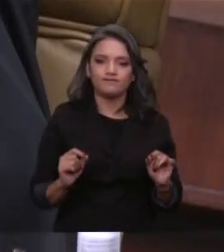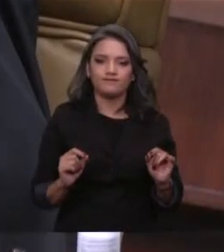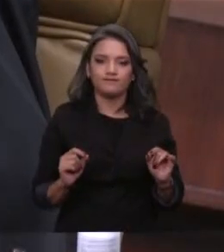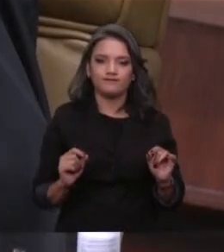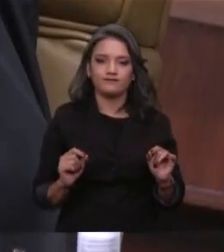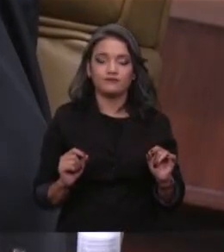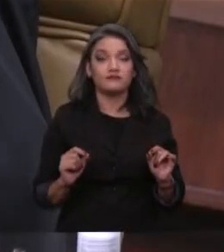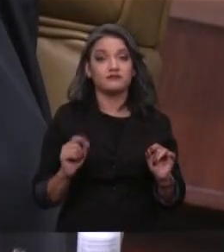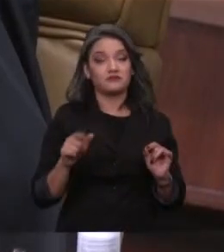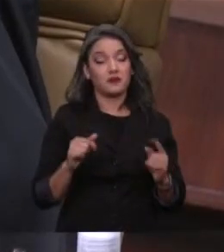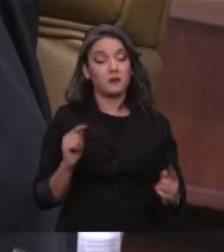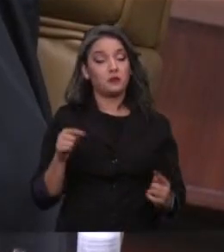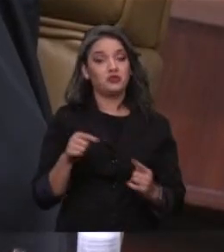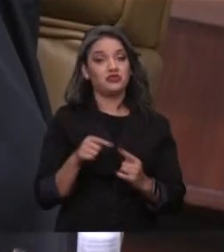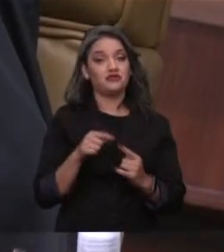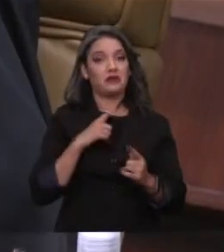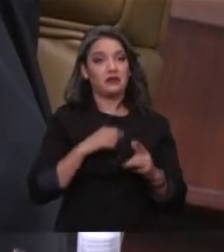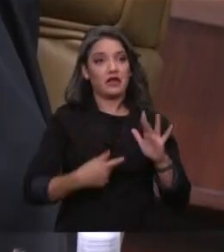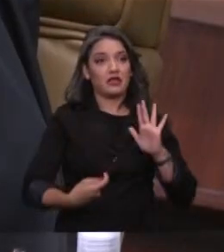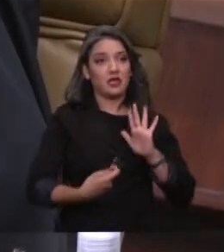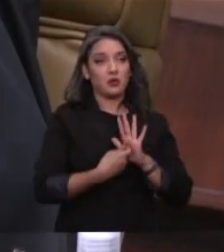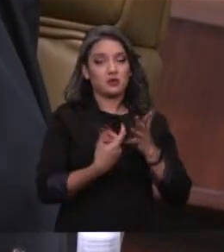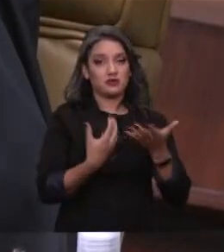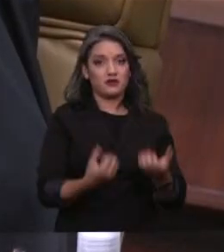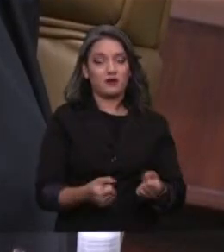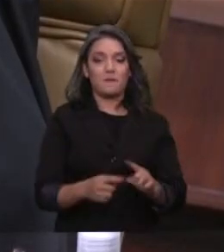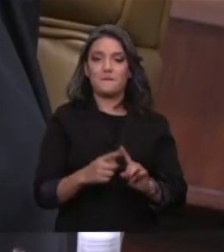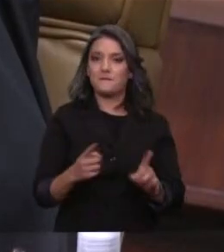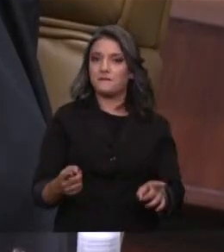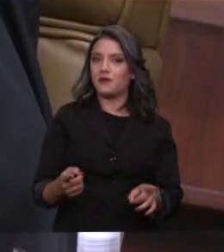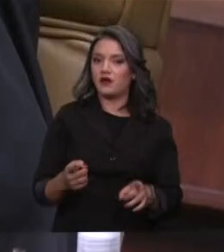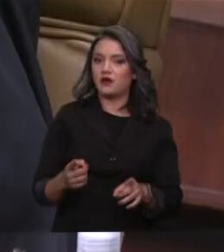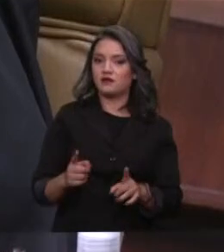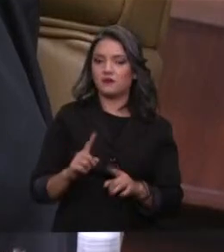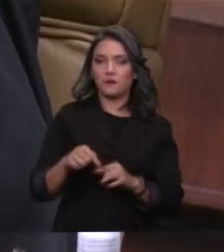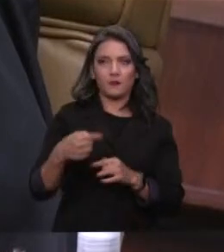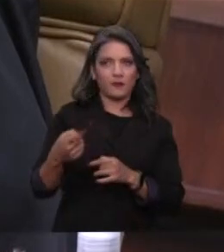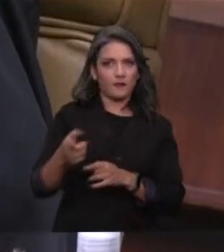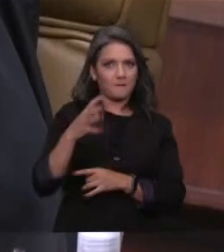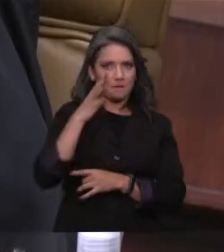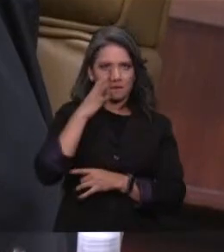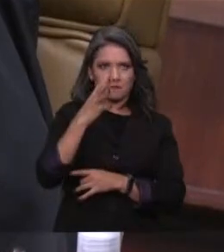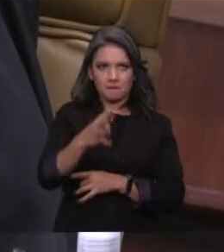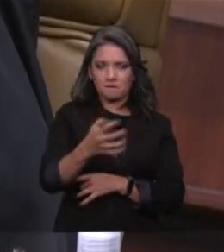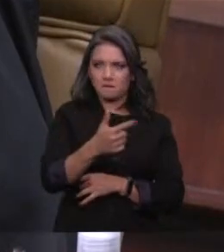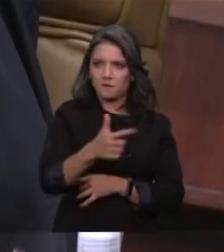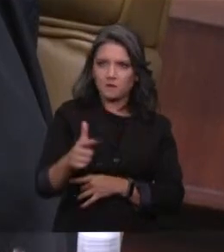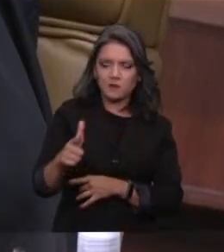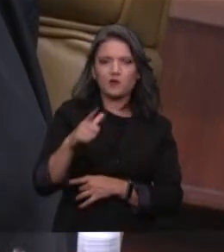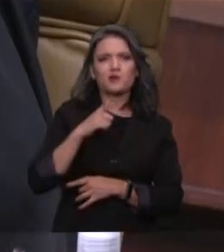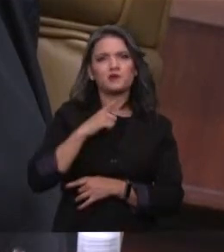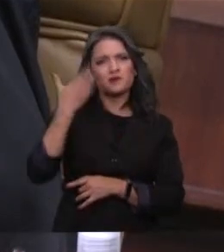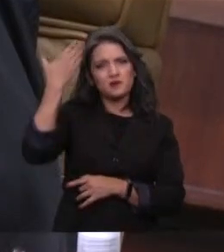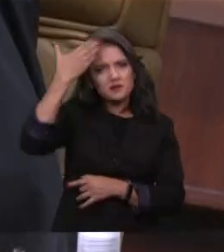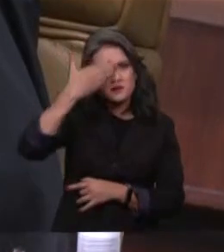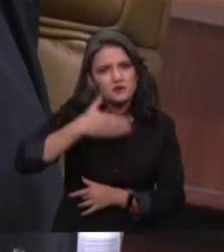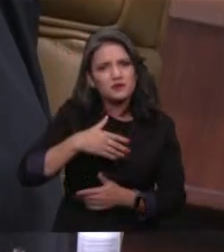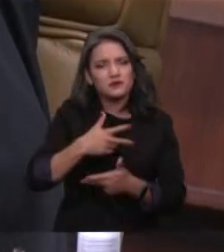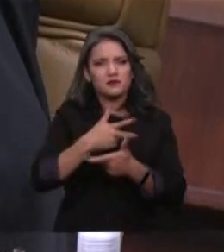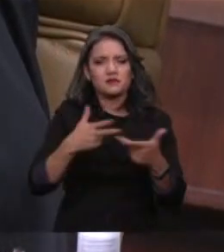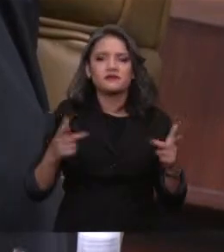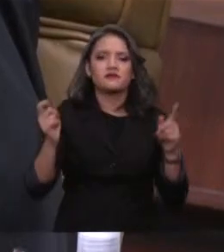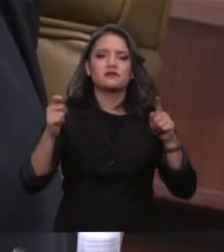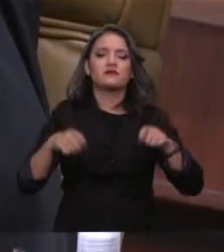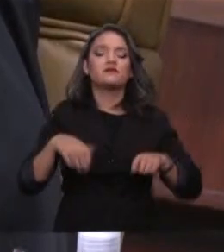o recebimento da denúncia, penso não ter a acusação após a instrução probatória se desincumbido satisfatoriamente